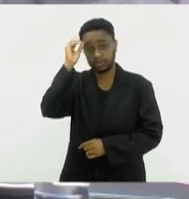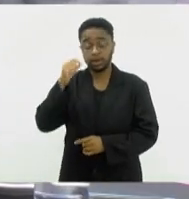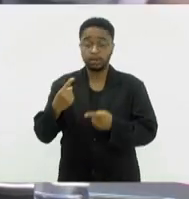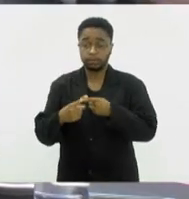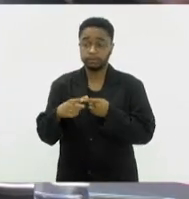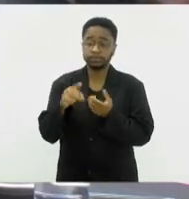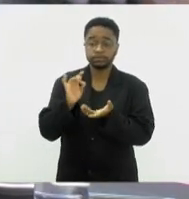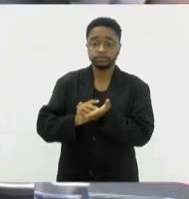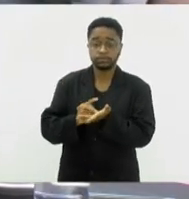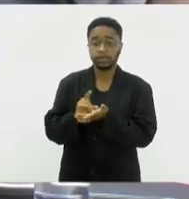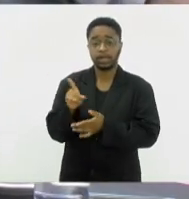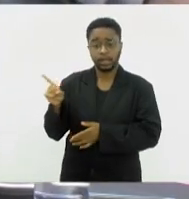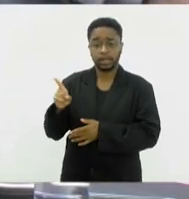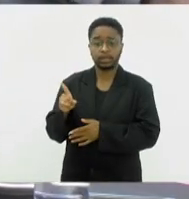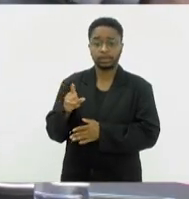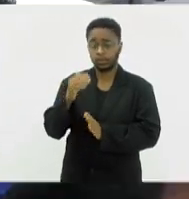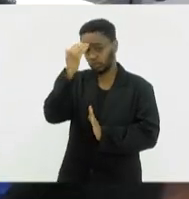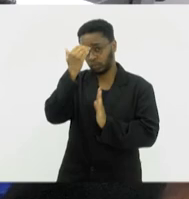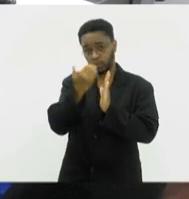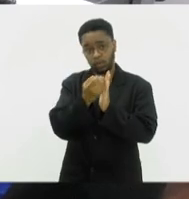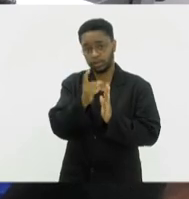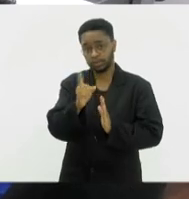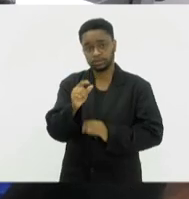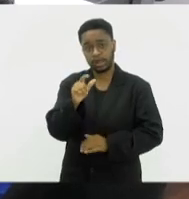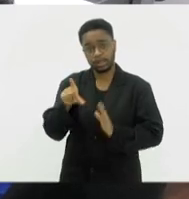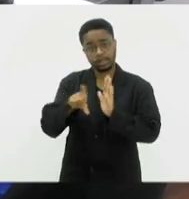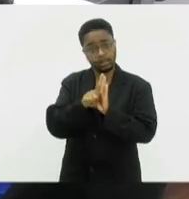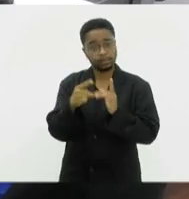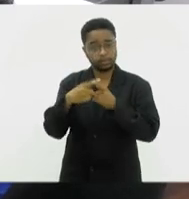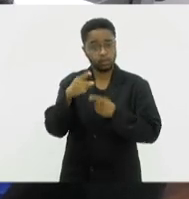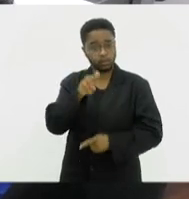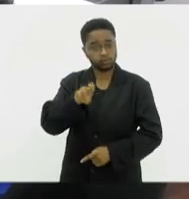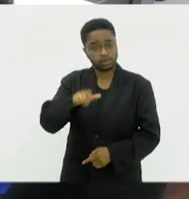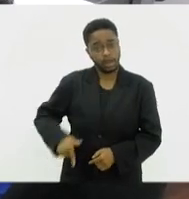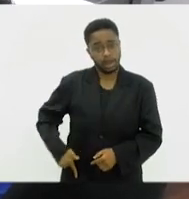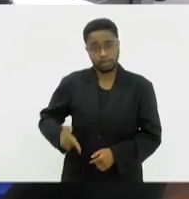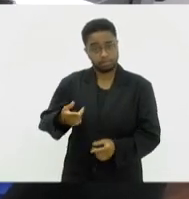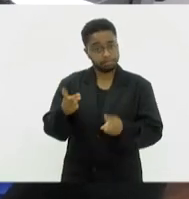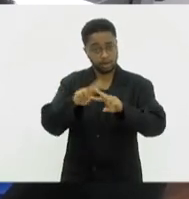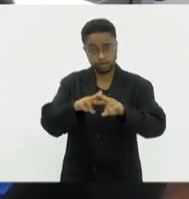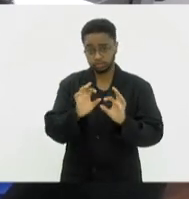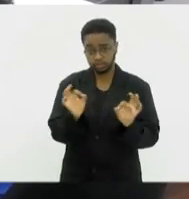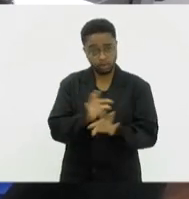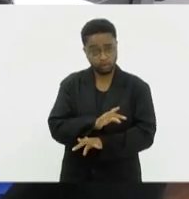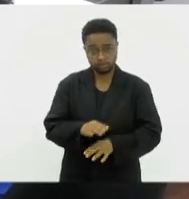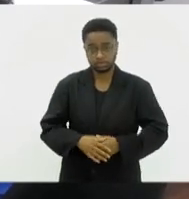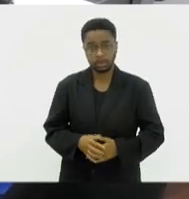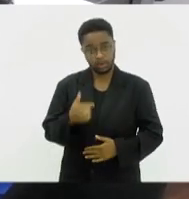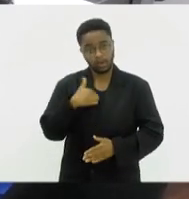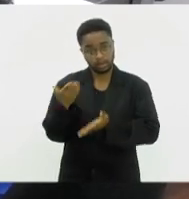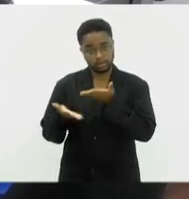fato, ele estava transgredindo a lei. Ele estava utilizando arma de fogo. Ponto. Preso. Eu o atendi.